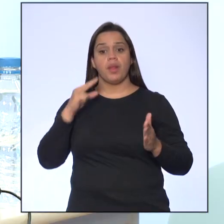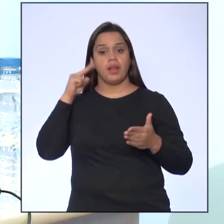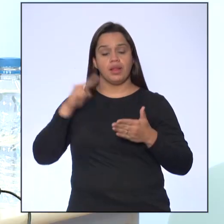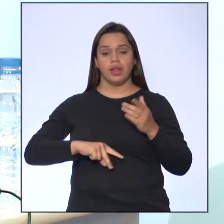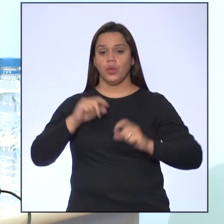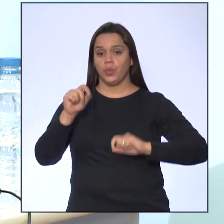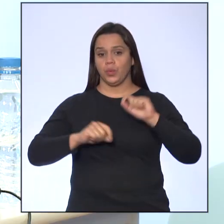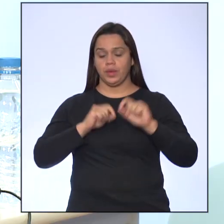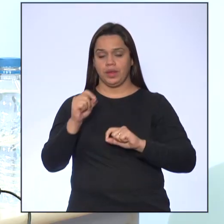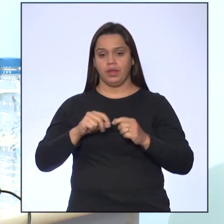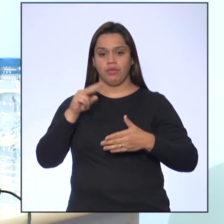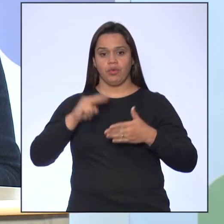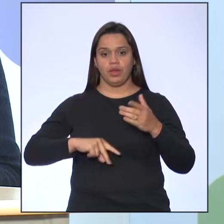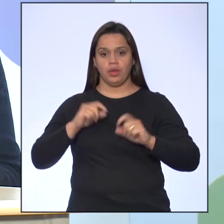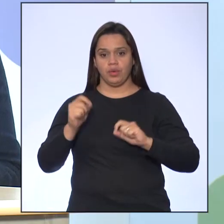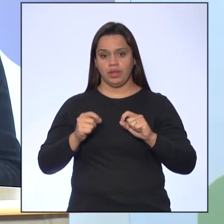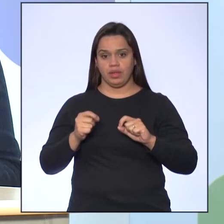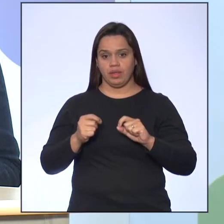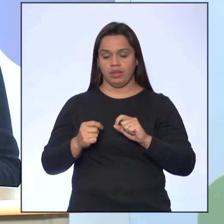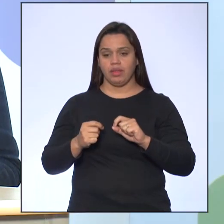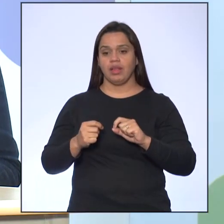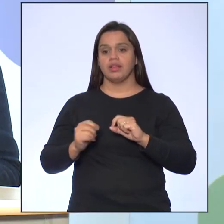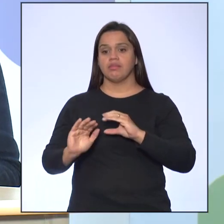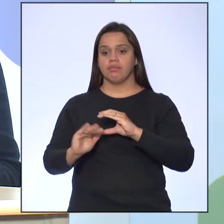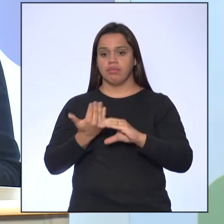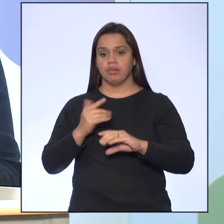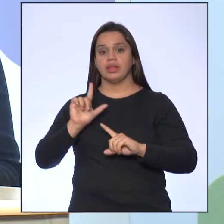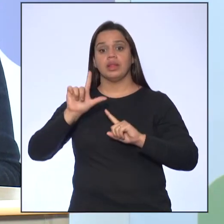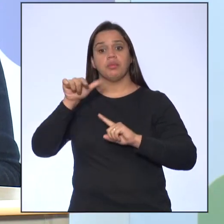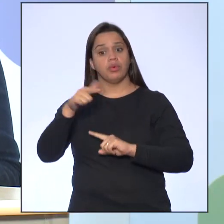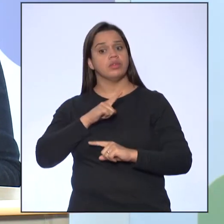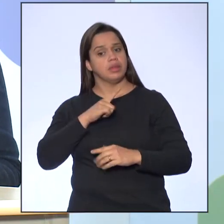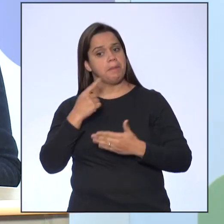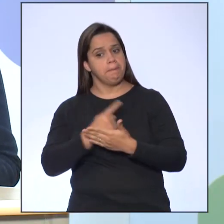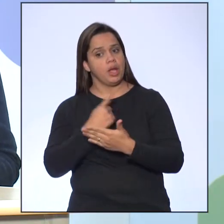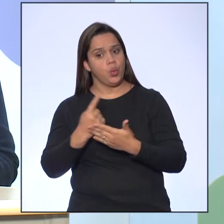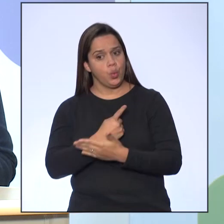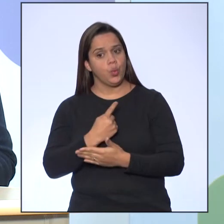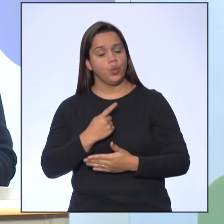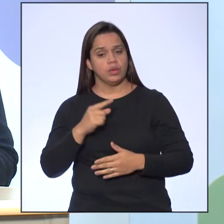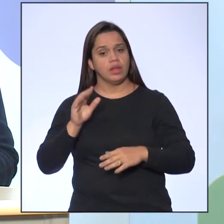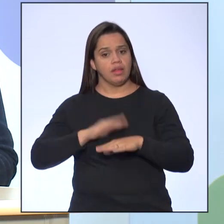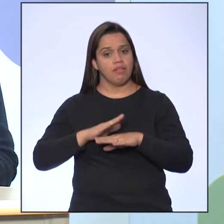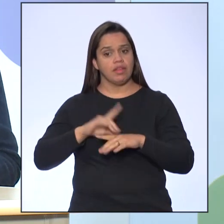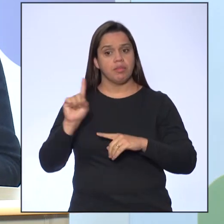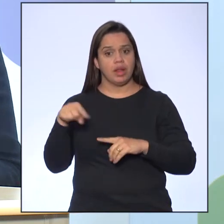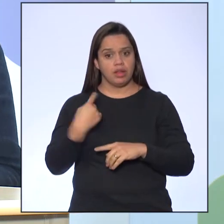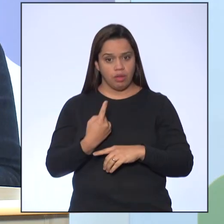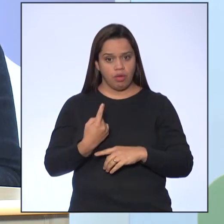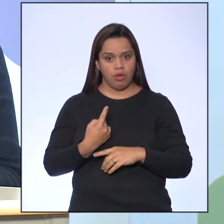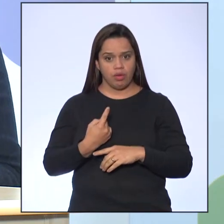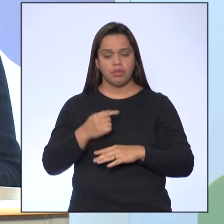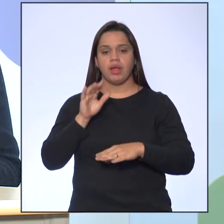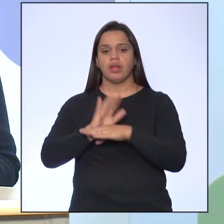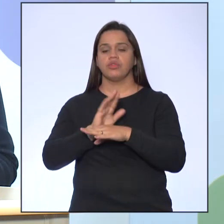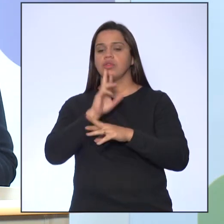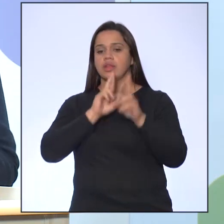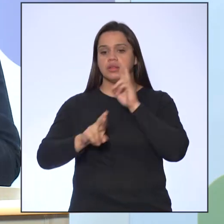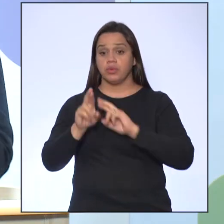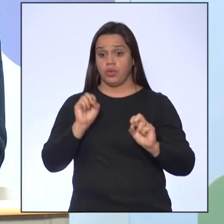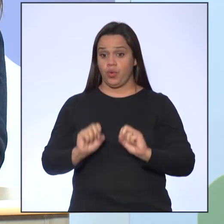vou, né, aqui a contribuição deles, e depois nós temos algumas perguntas, né, que eles fizeram para a gente poder estar tá respondendo aí, tá